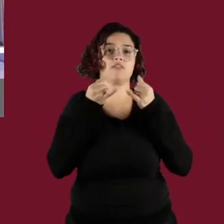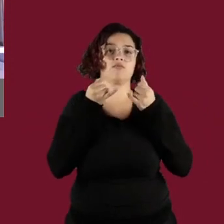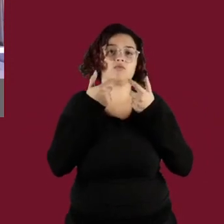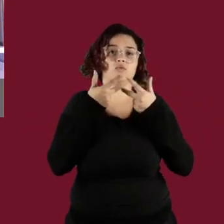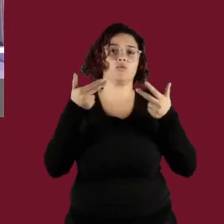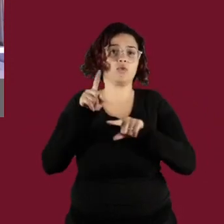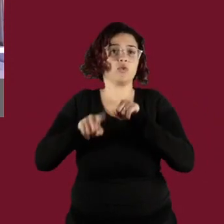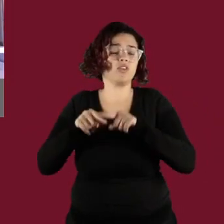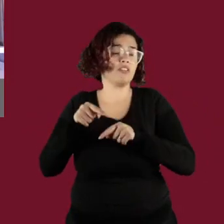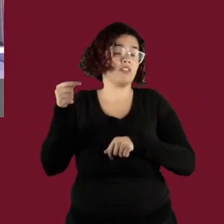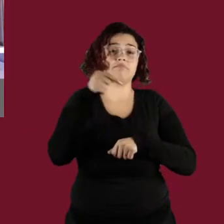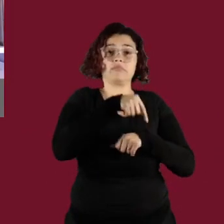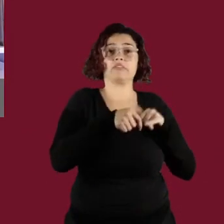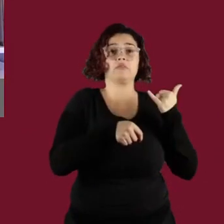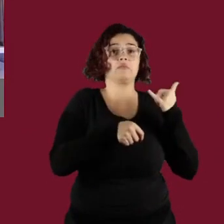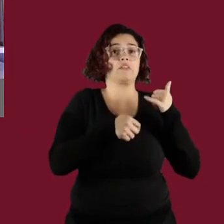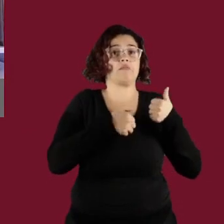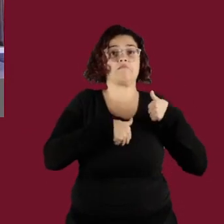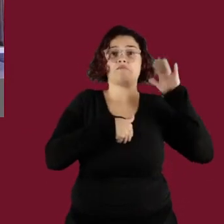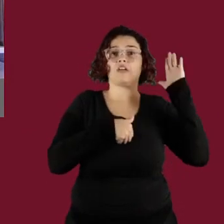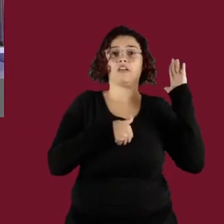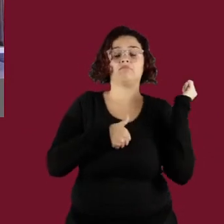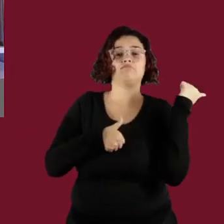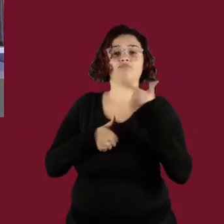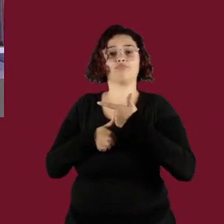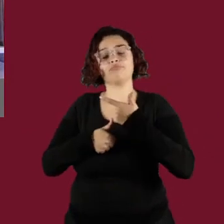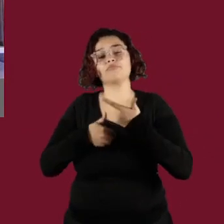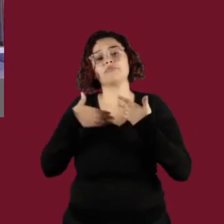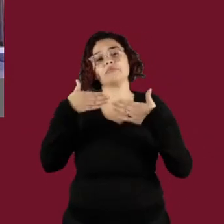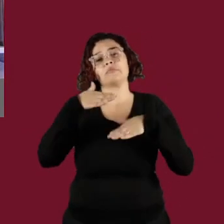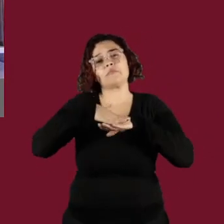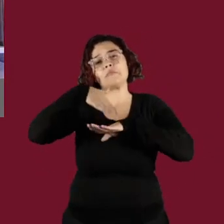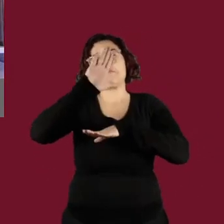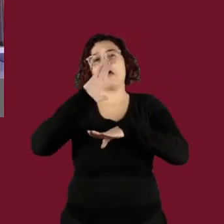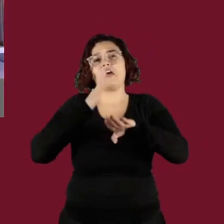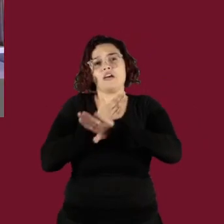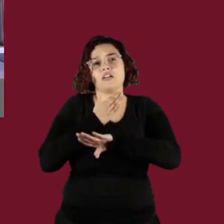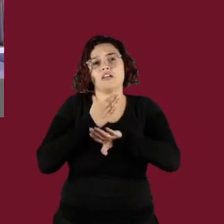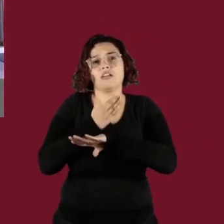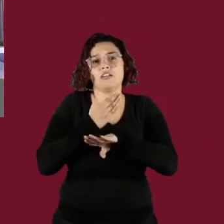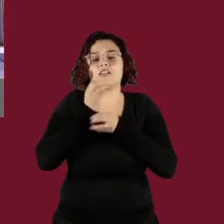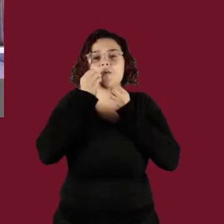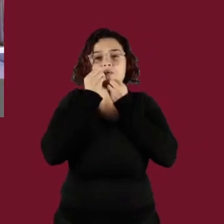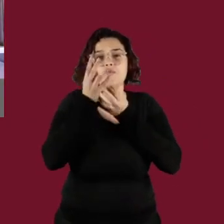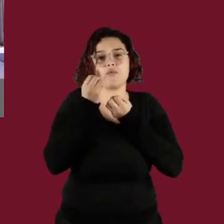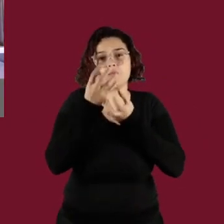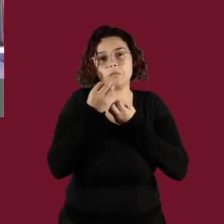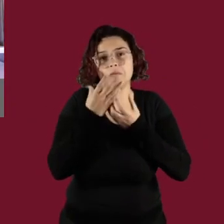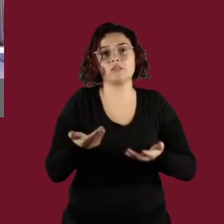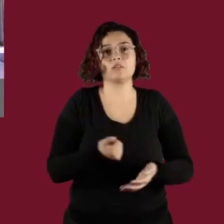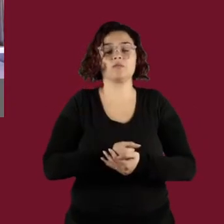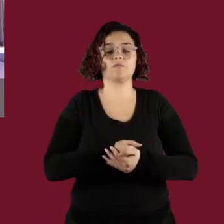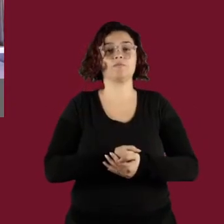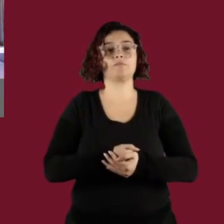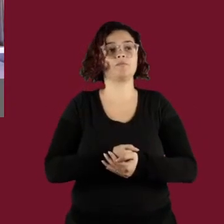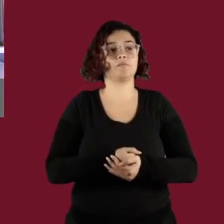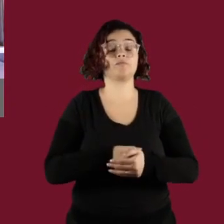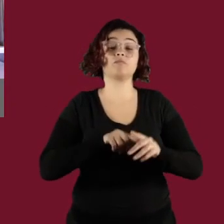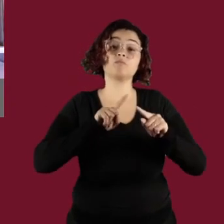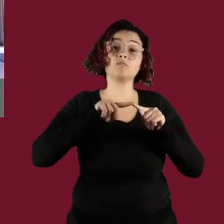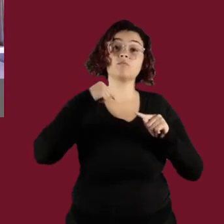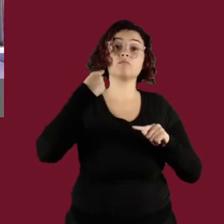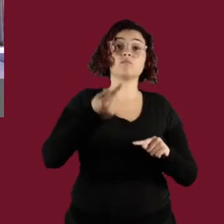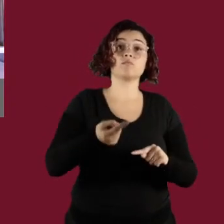aqui temos o público em geral, que tem acesso à nossa informação, a qualquer momento, a qualquer instante. Depois temos um